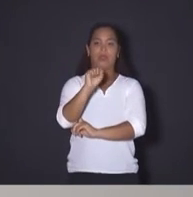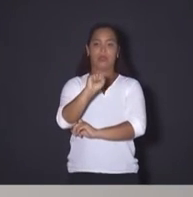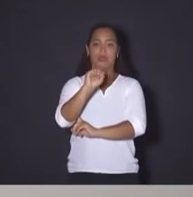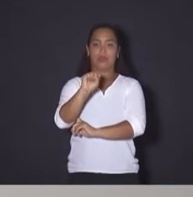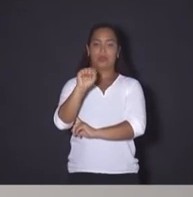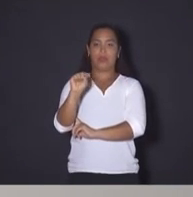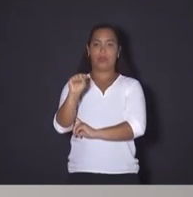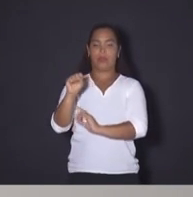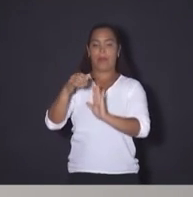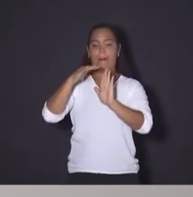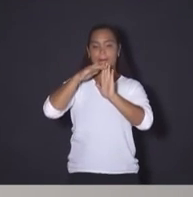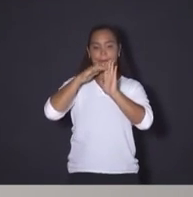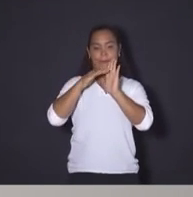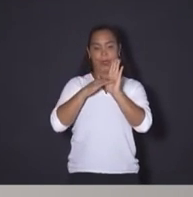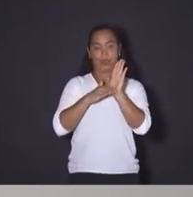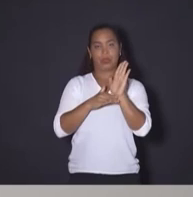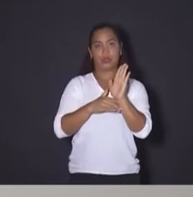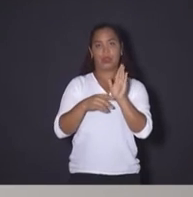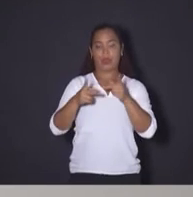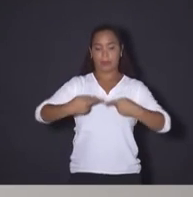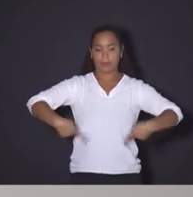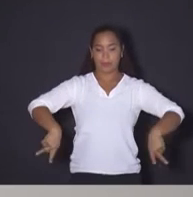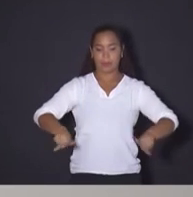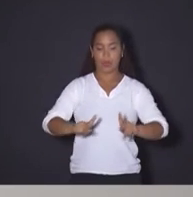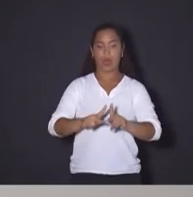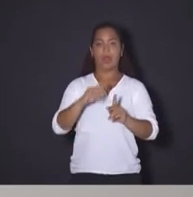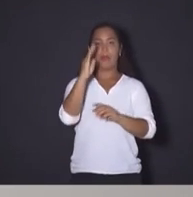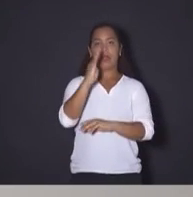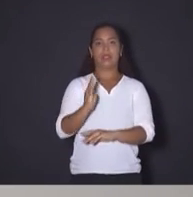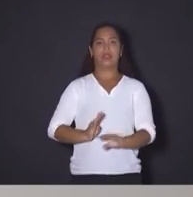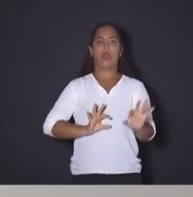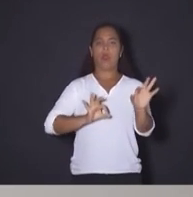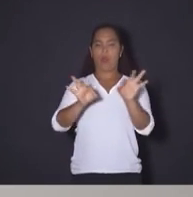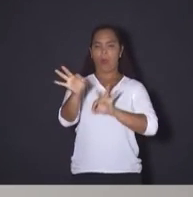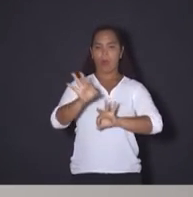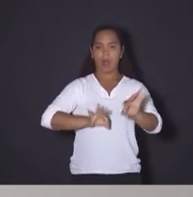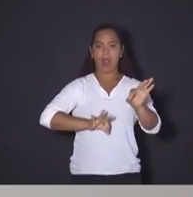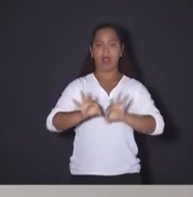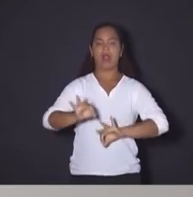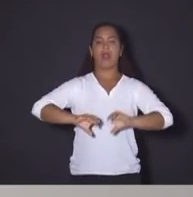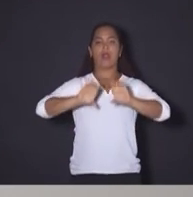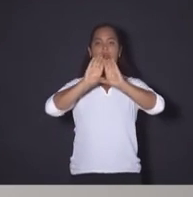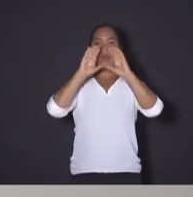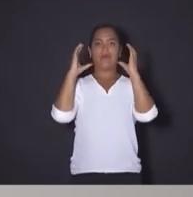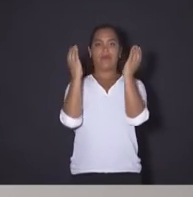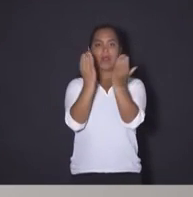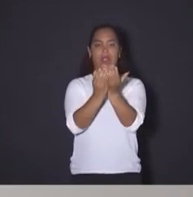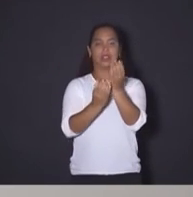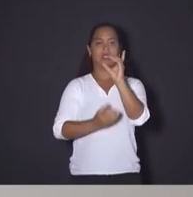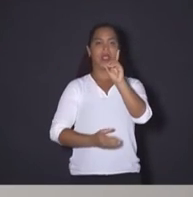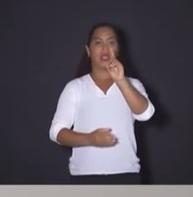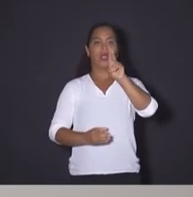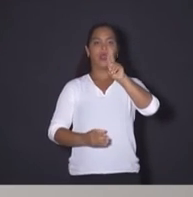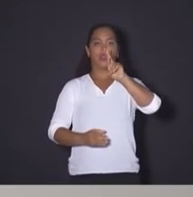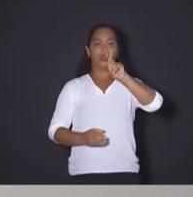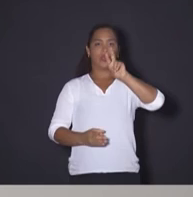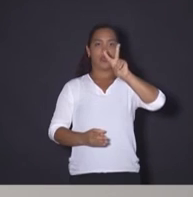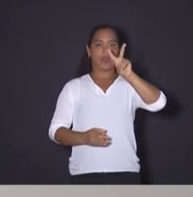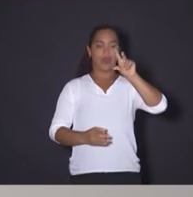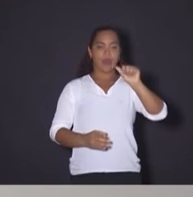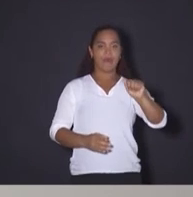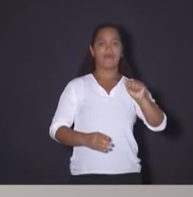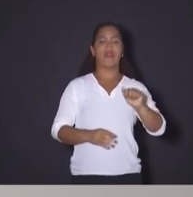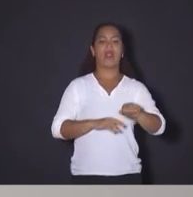para a sociedade brasileira e quando nos organizamos para a conferência de durban a 3ª conferência mundial contra o